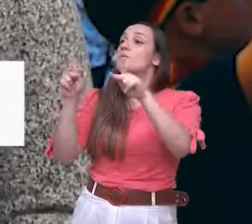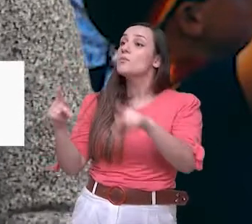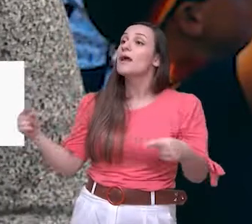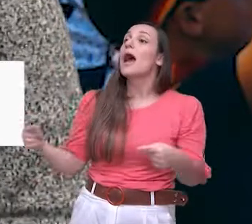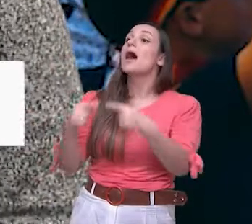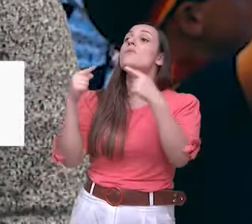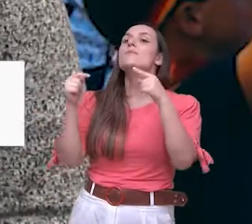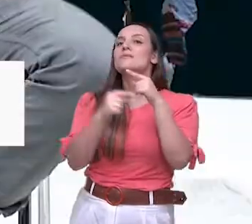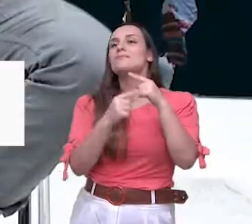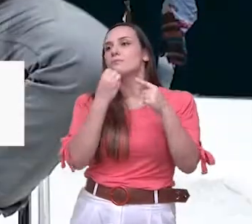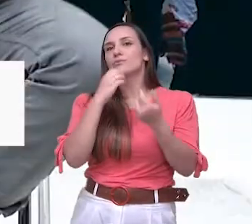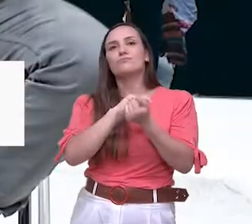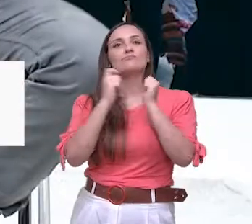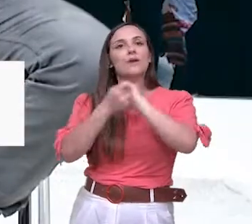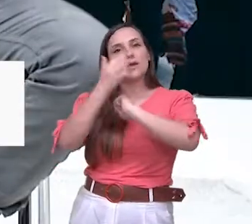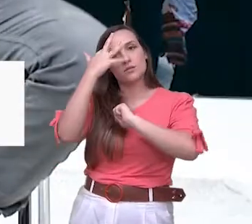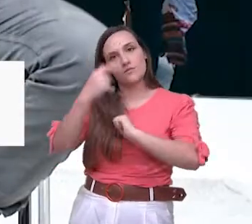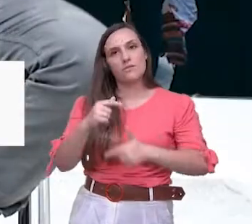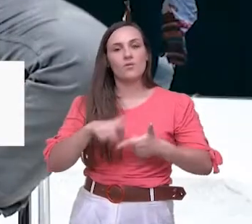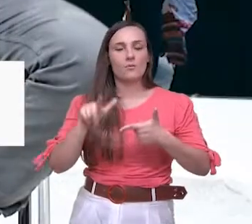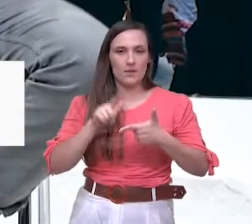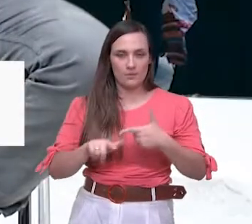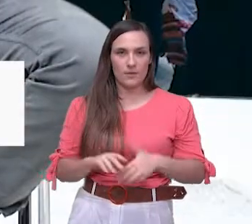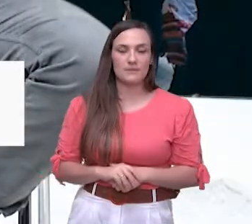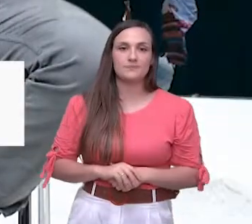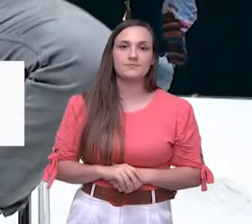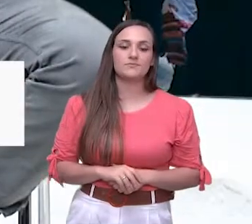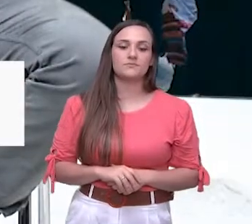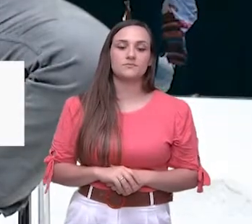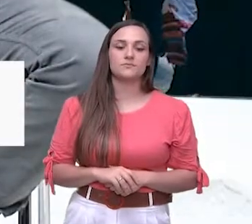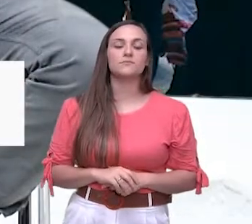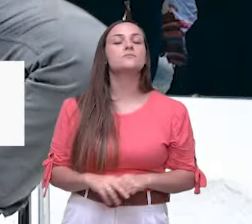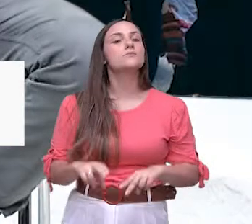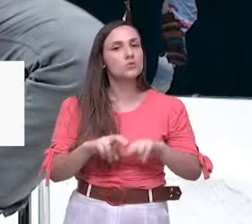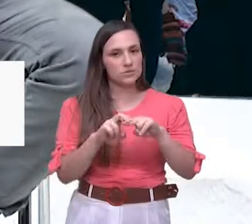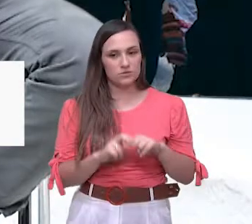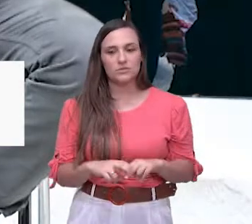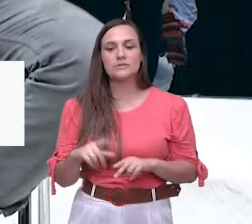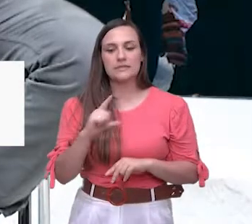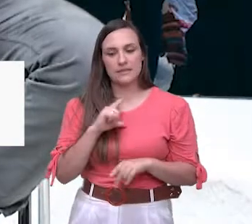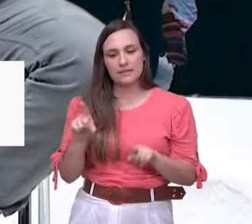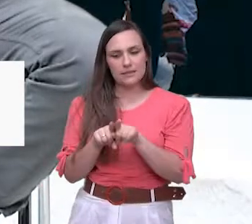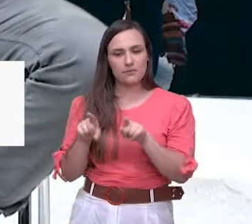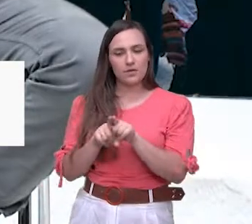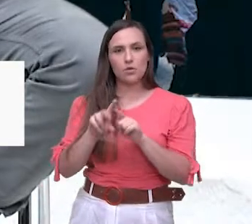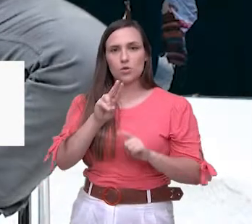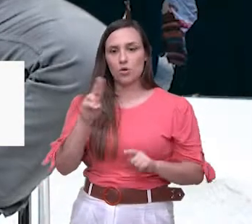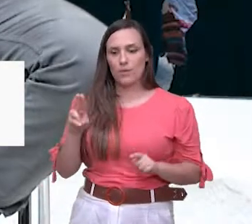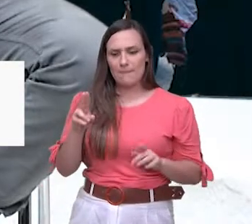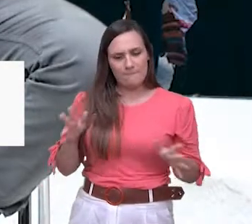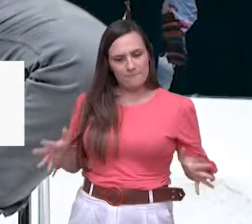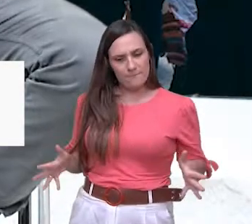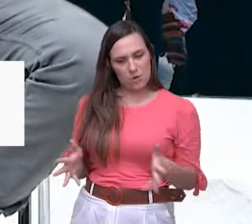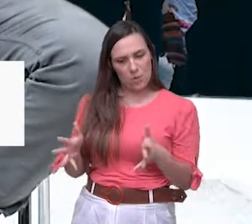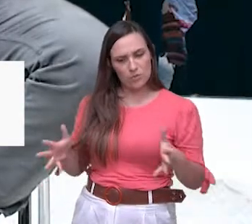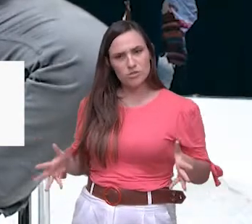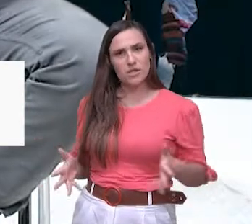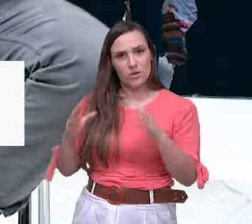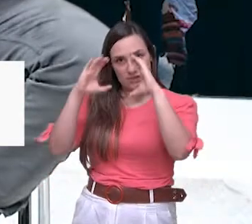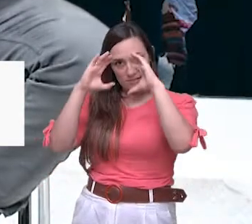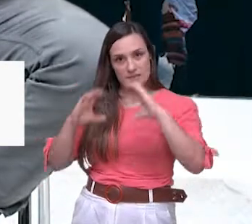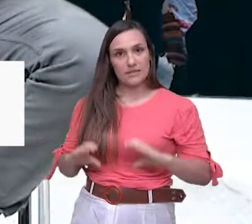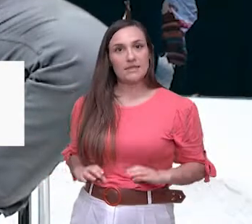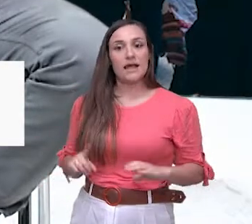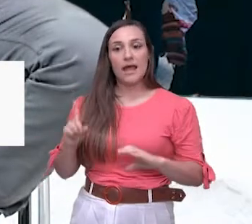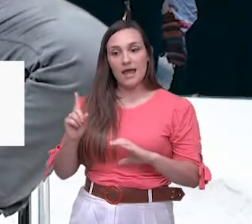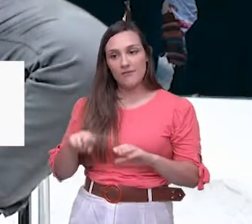construir políticas públicas então além do núcleo de estudos e pesquisas a gente tem a promoção de cidadania que vai trabalhar